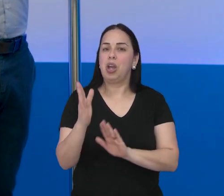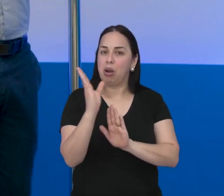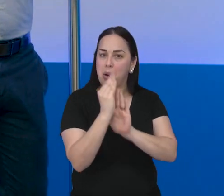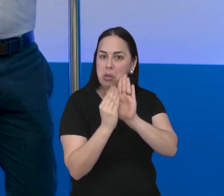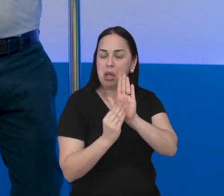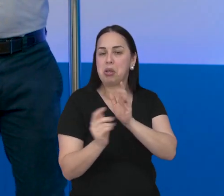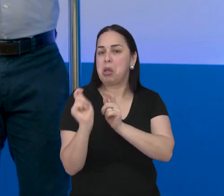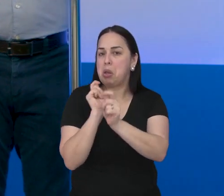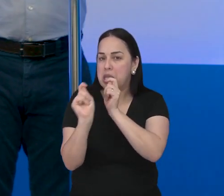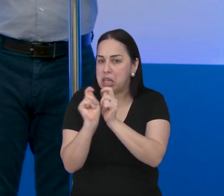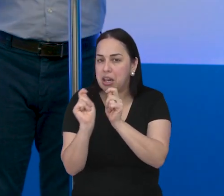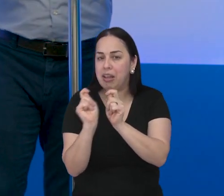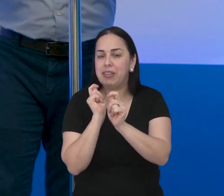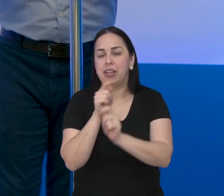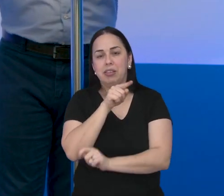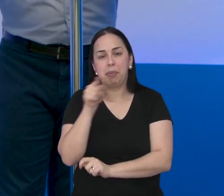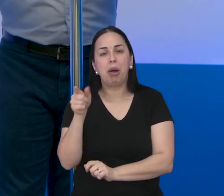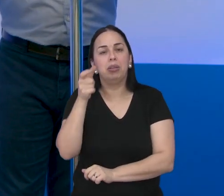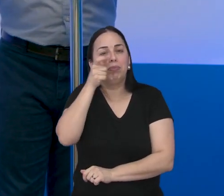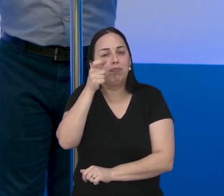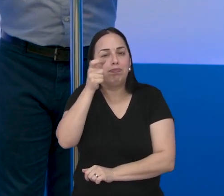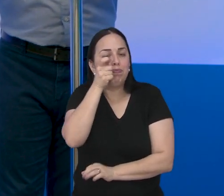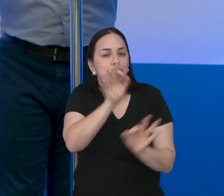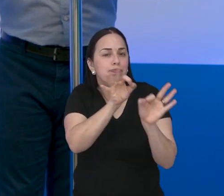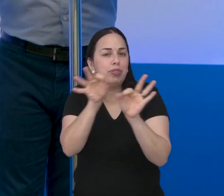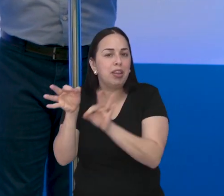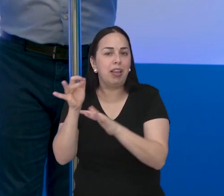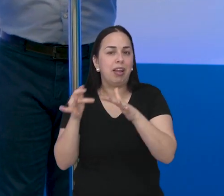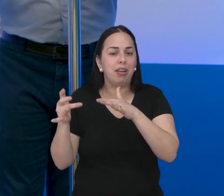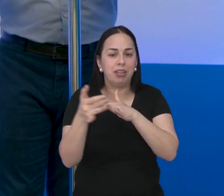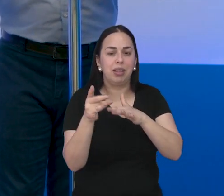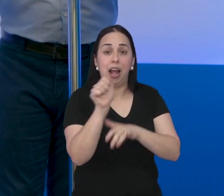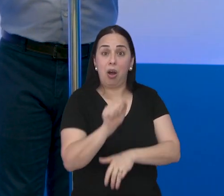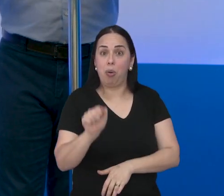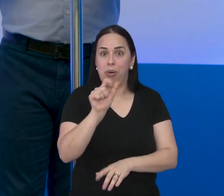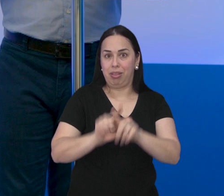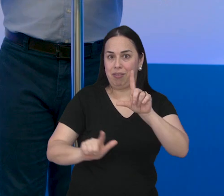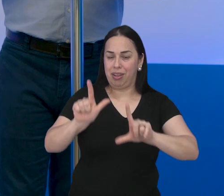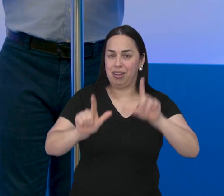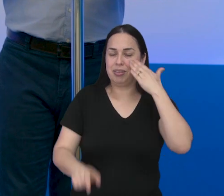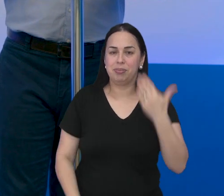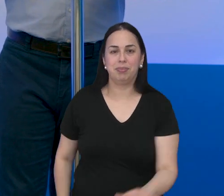nosso conteúdo e a nossa programação você confere nas nossas redes sociais pelo